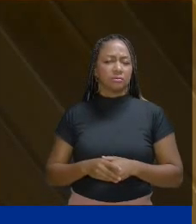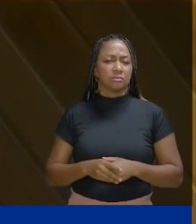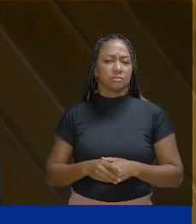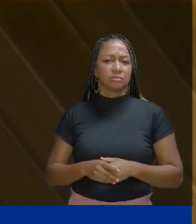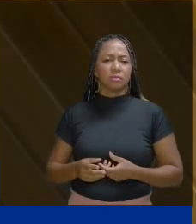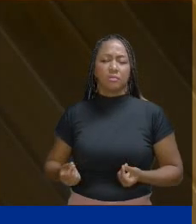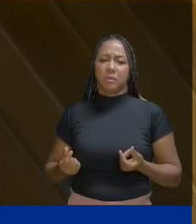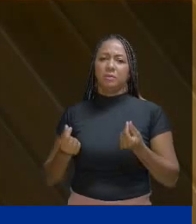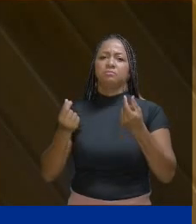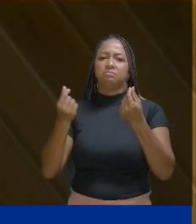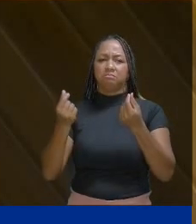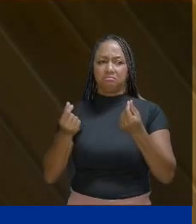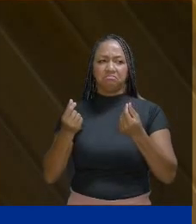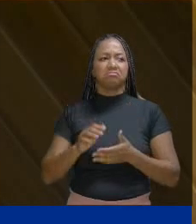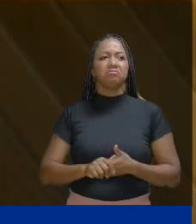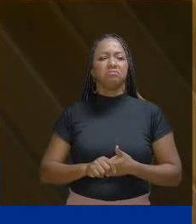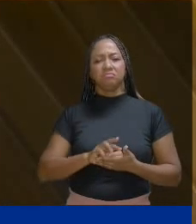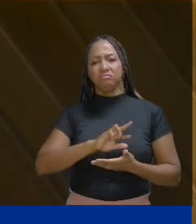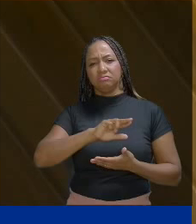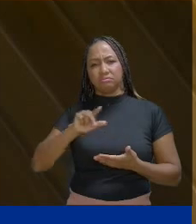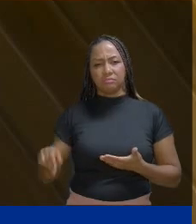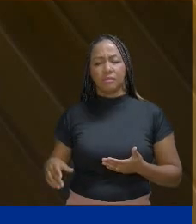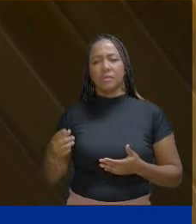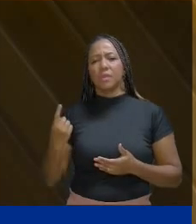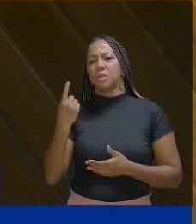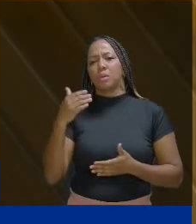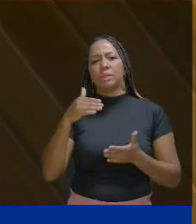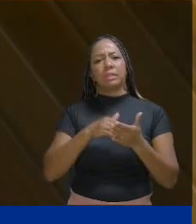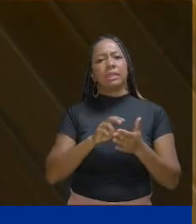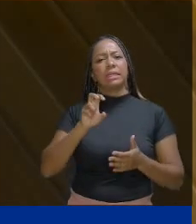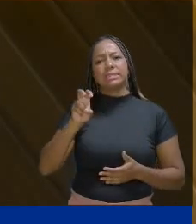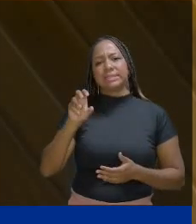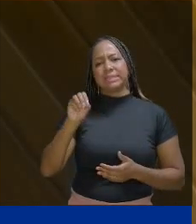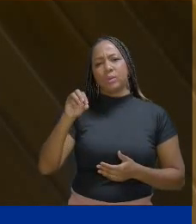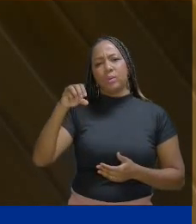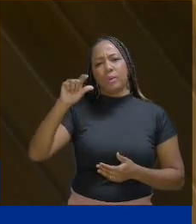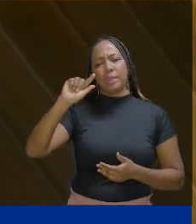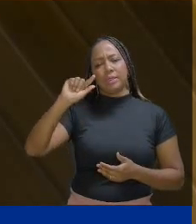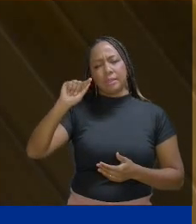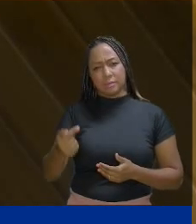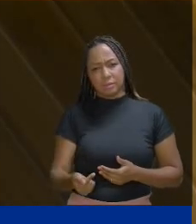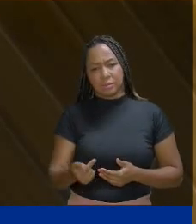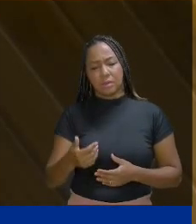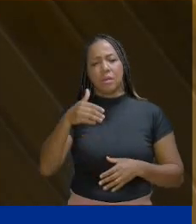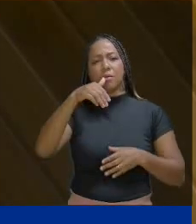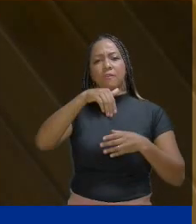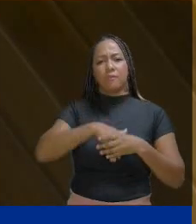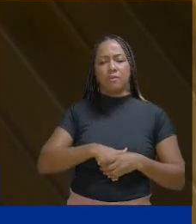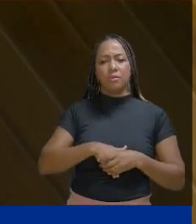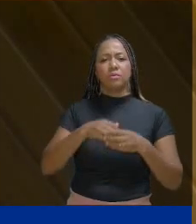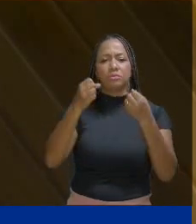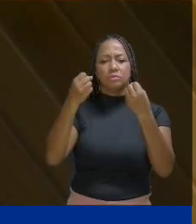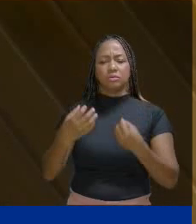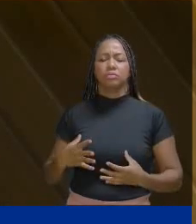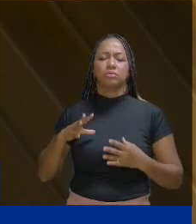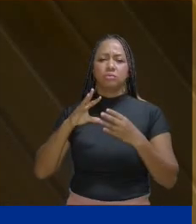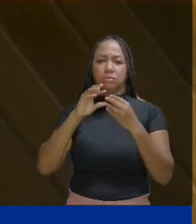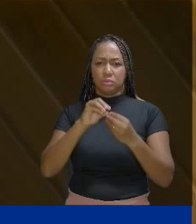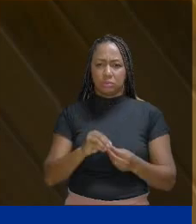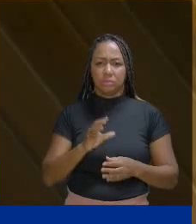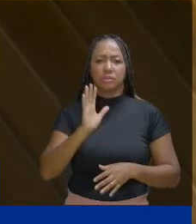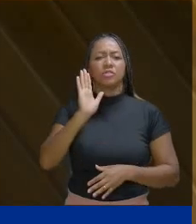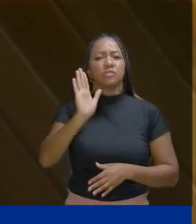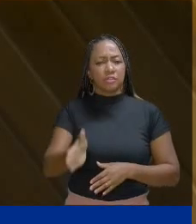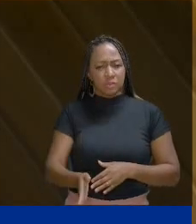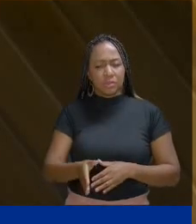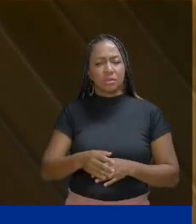que os valores variam de 1 a 50 mil. E pelo exposto, o meu voto agora, em resumo do que já